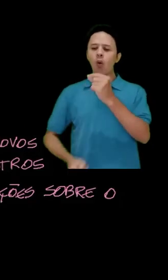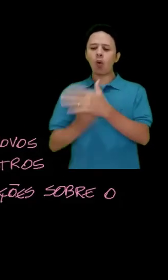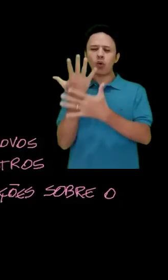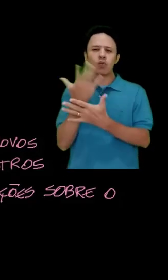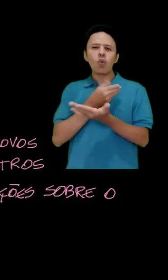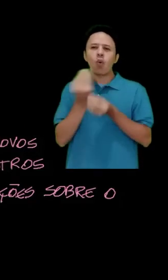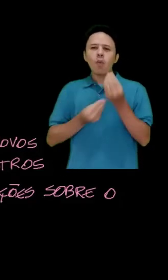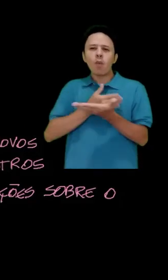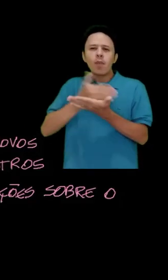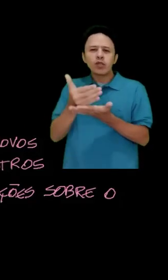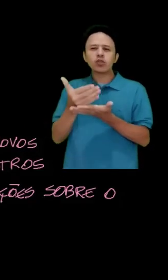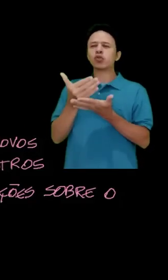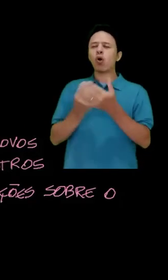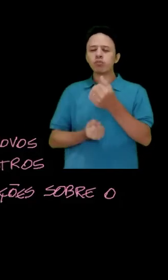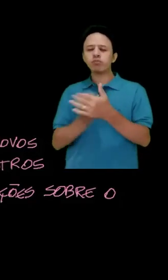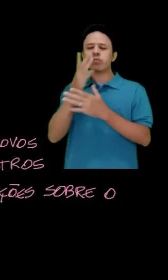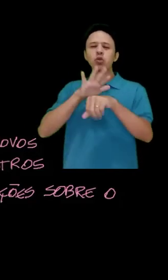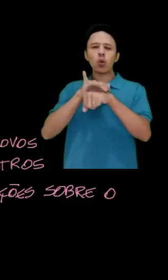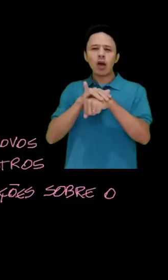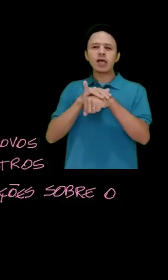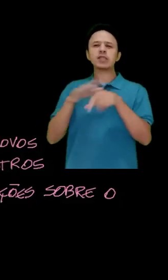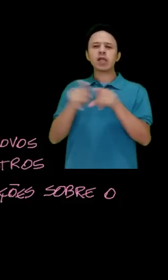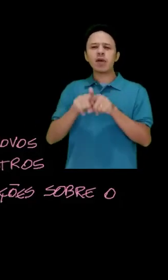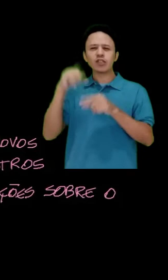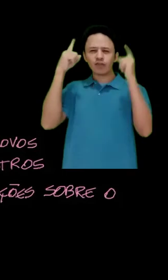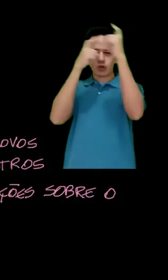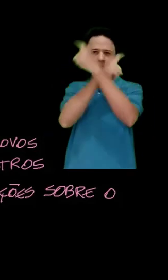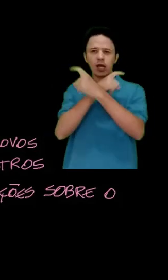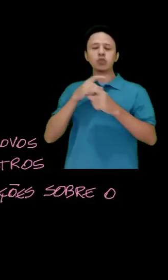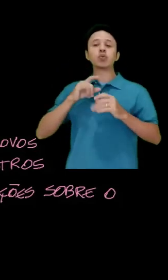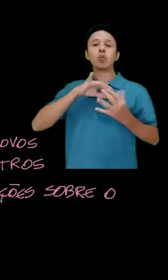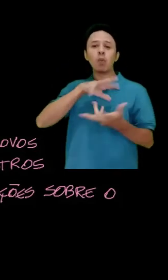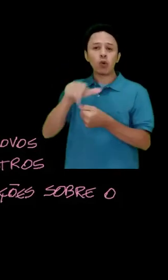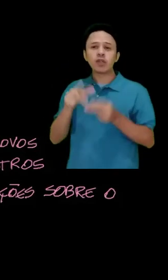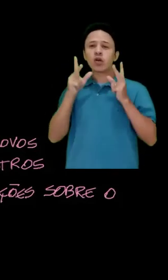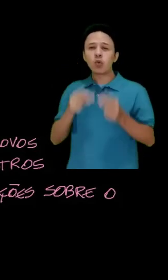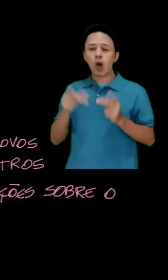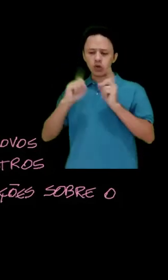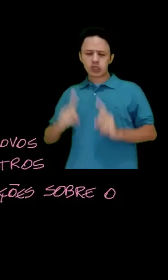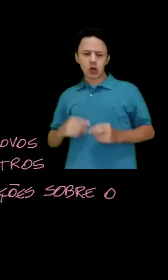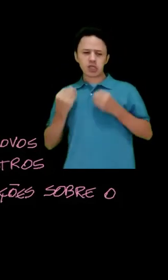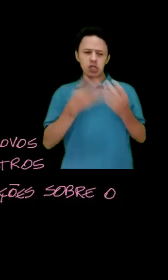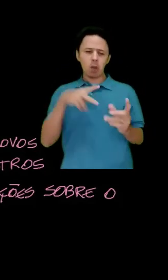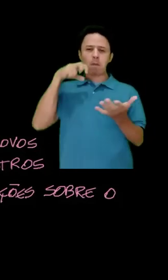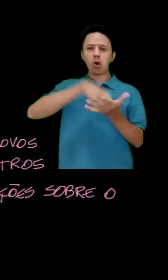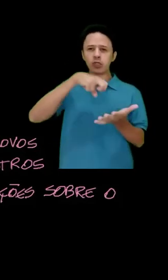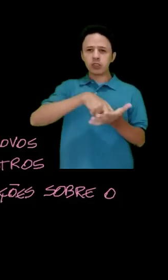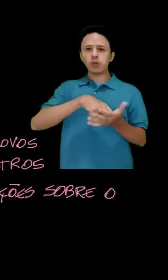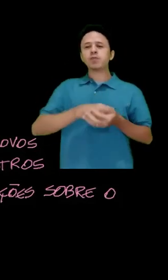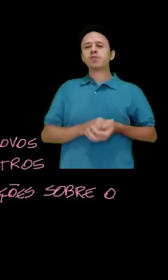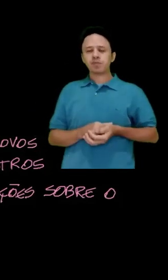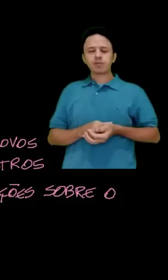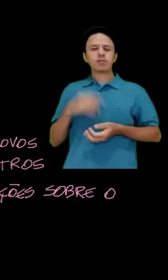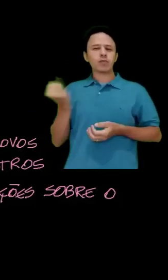origem das doenças e de todas as dificuldades do mundo, como se fossem uma punição dos deuses. Além